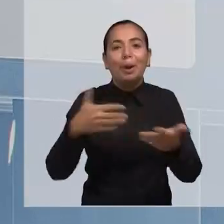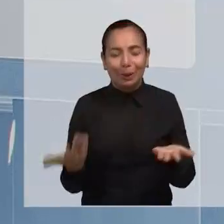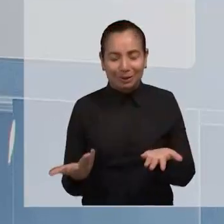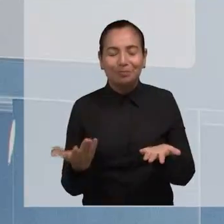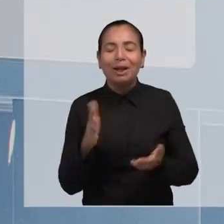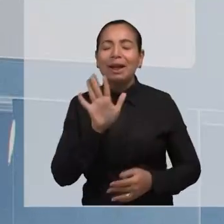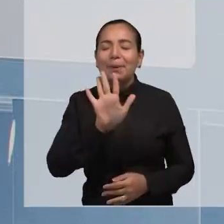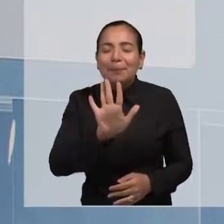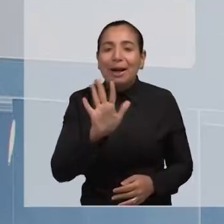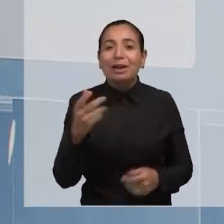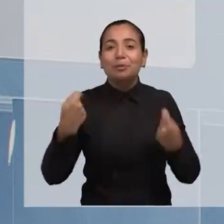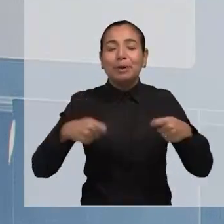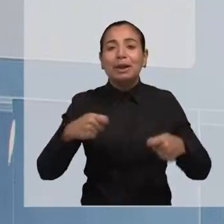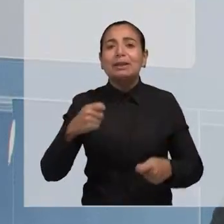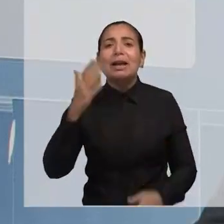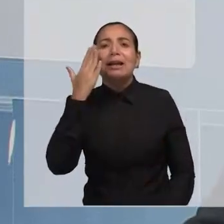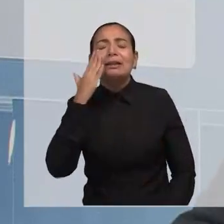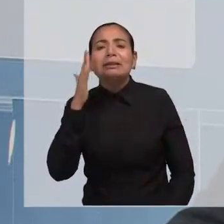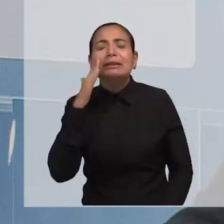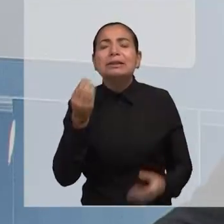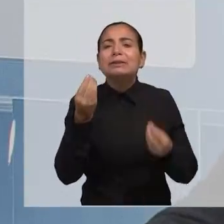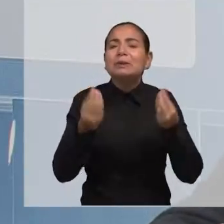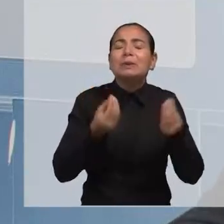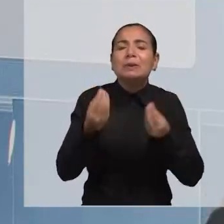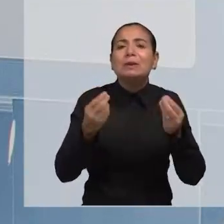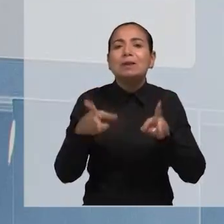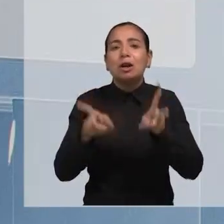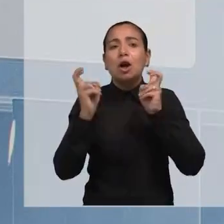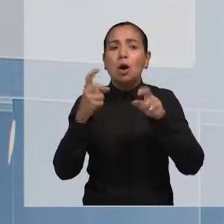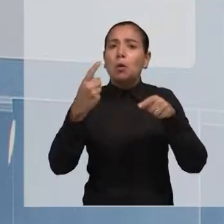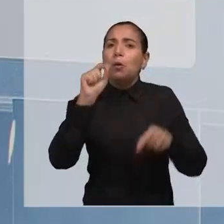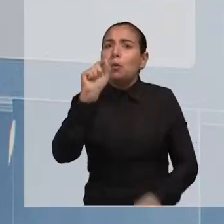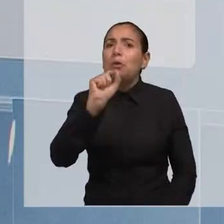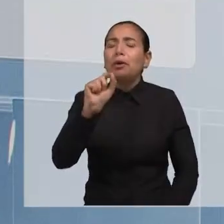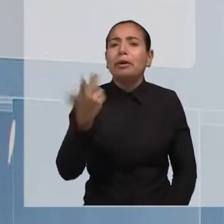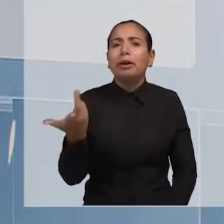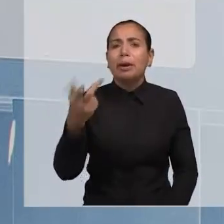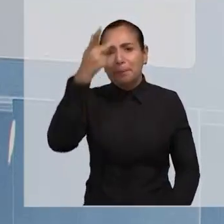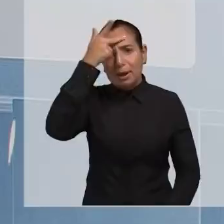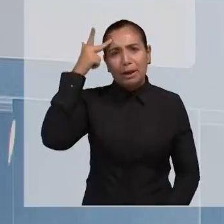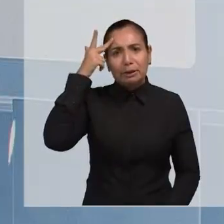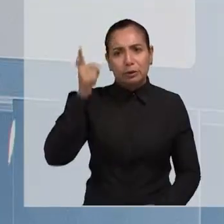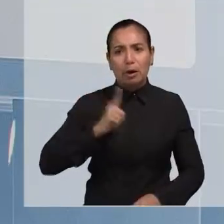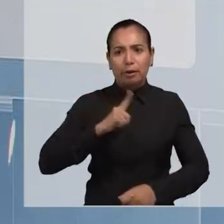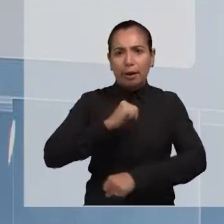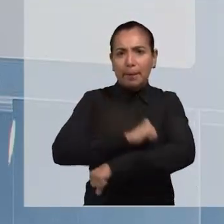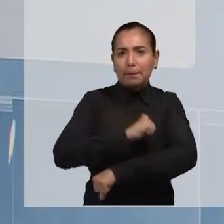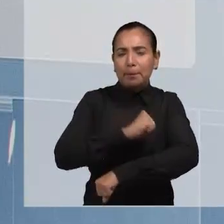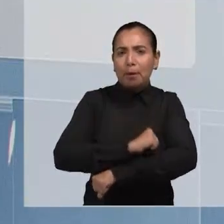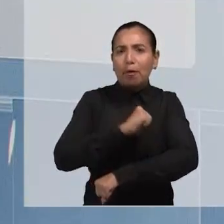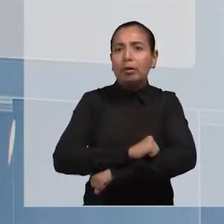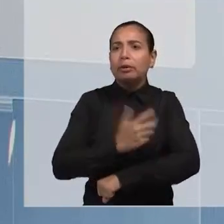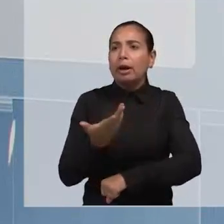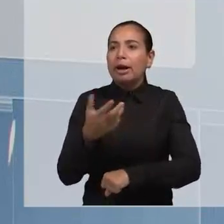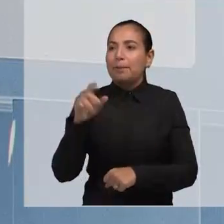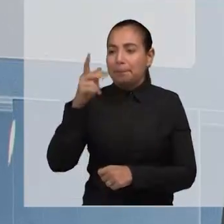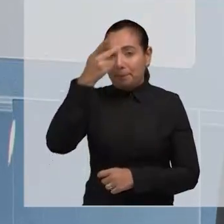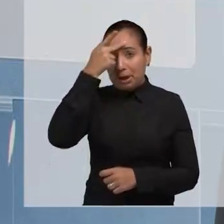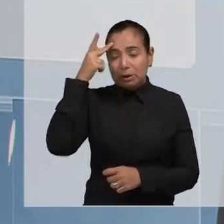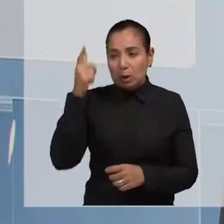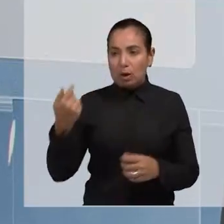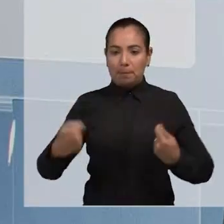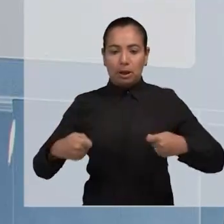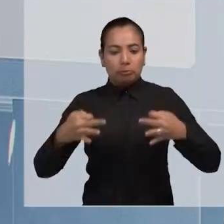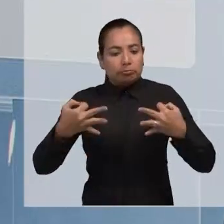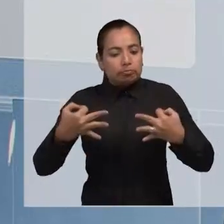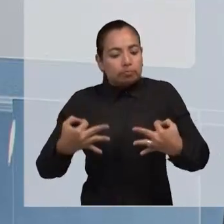é feito e como é desgastante o que a imprensa faz com quem não anda dentro da caixinha. Aí falando em caixinha, que a imprensa quer que